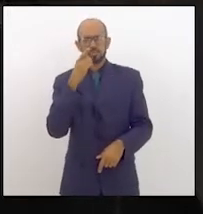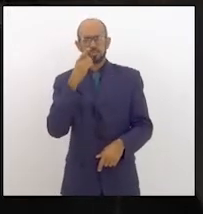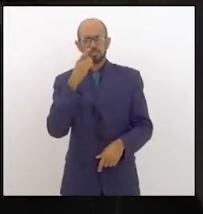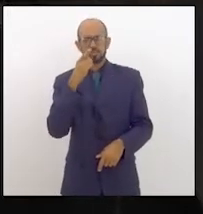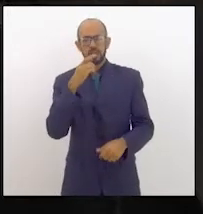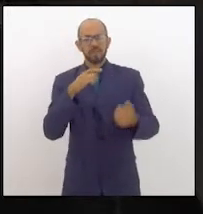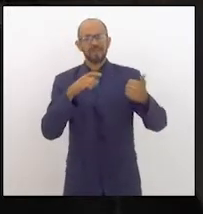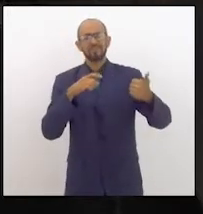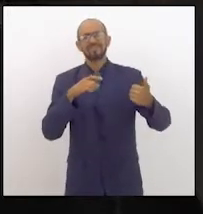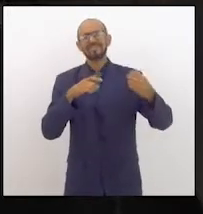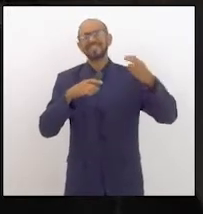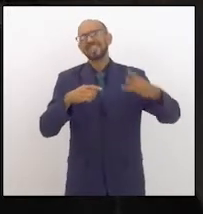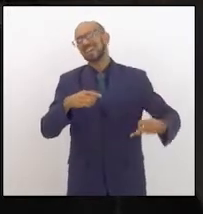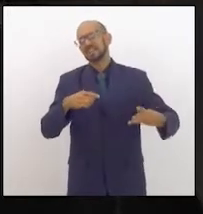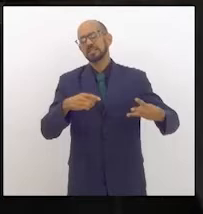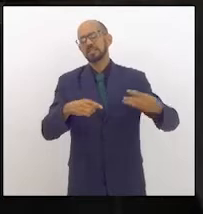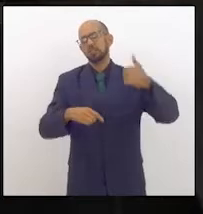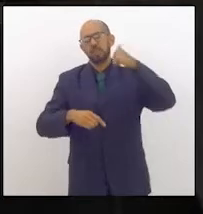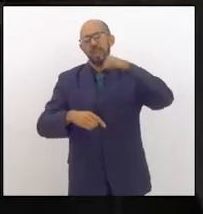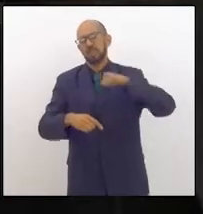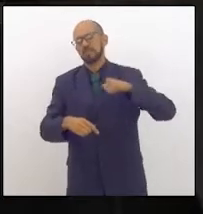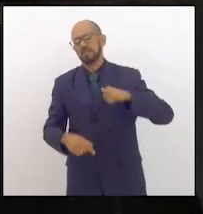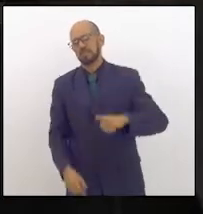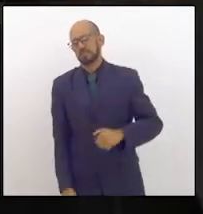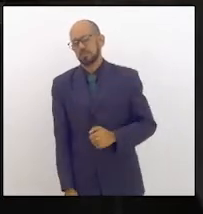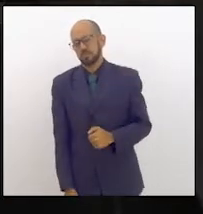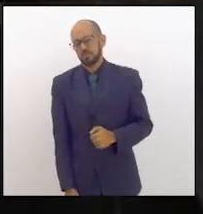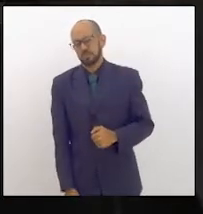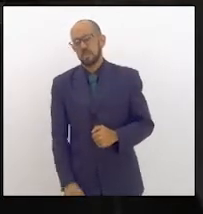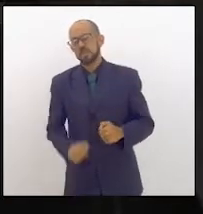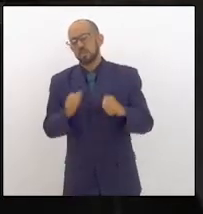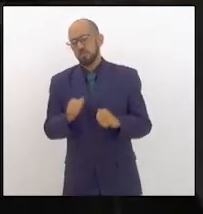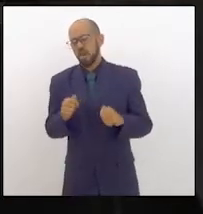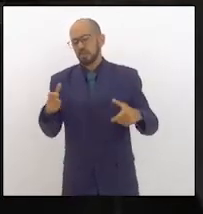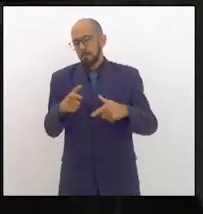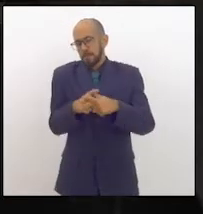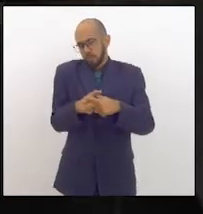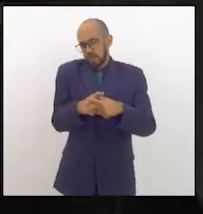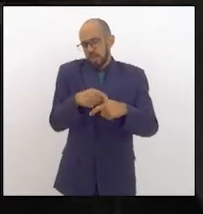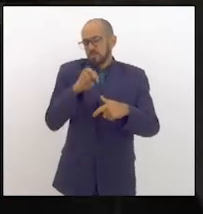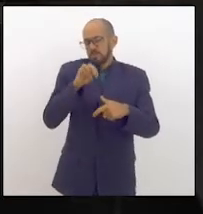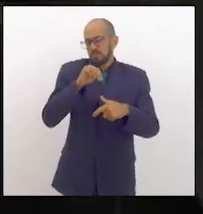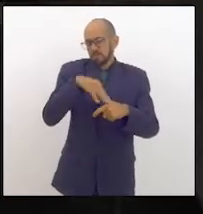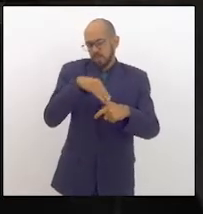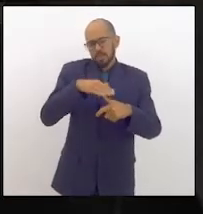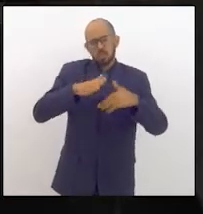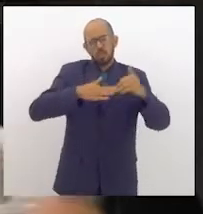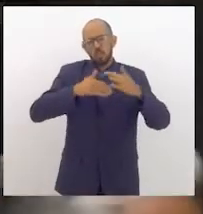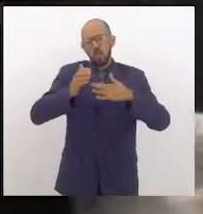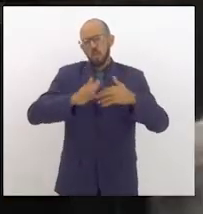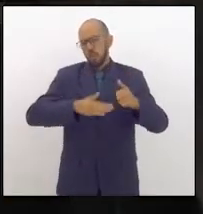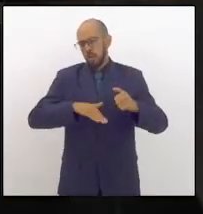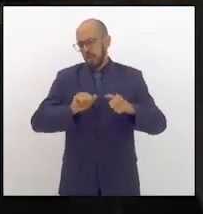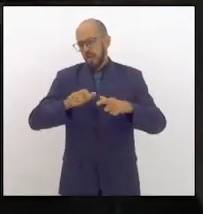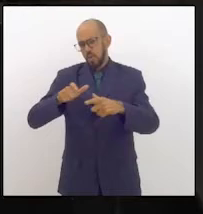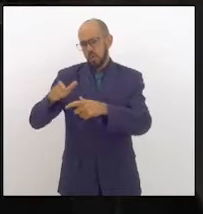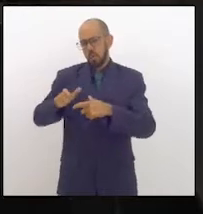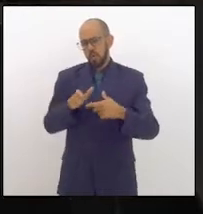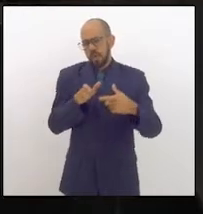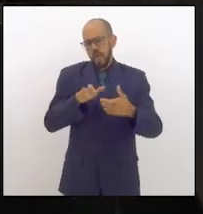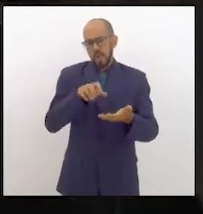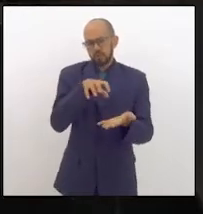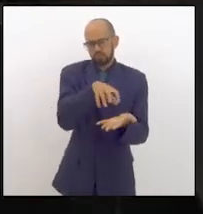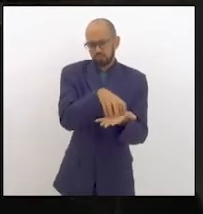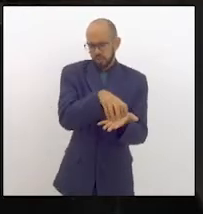13 mulheres podemos ainda ser minoria nesta casa e em qualquer área da esfera política